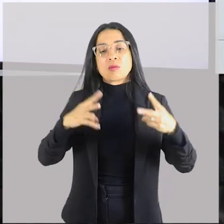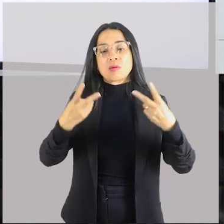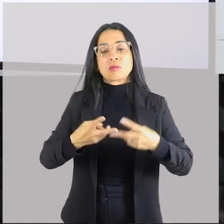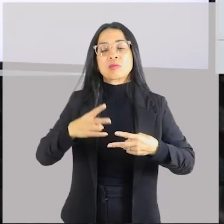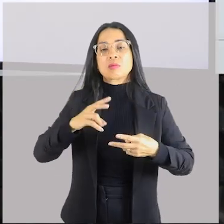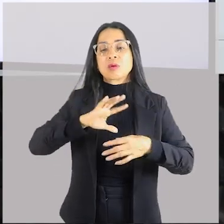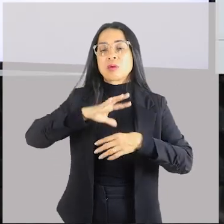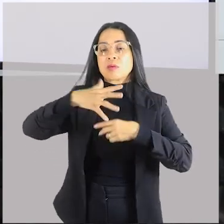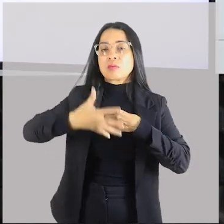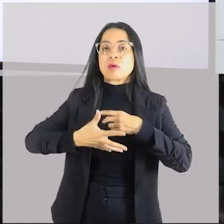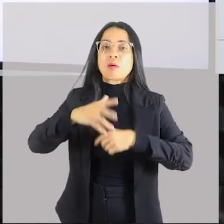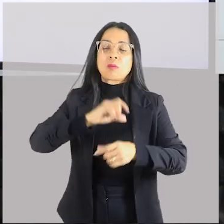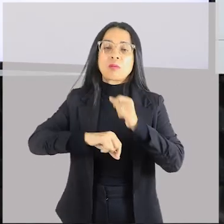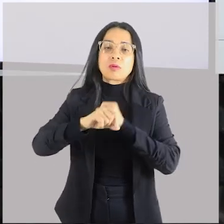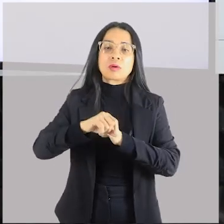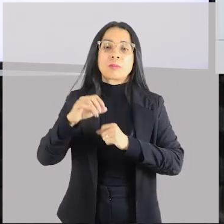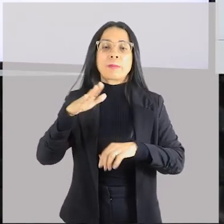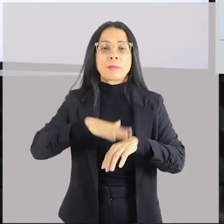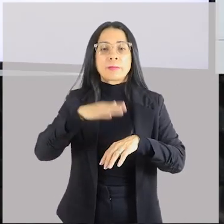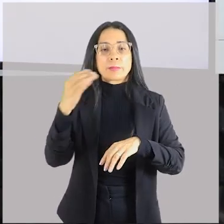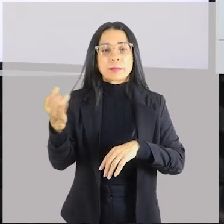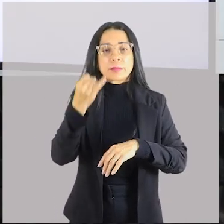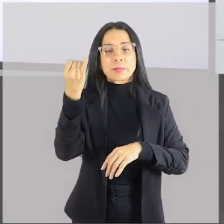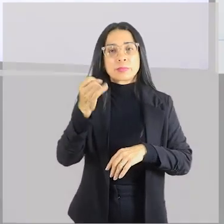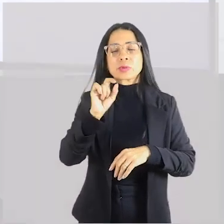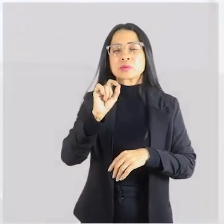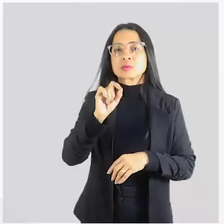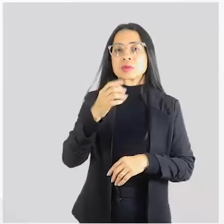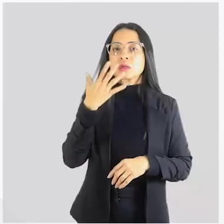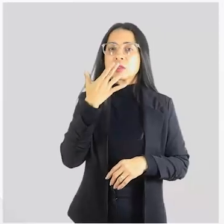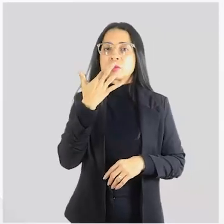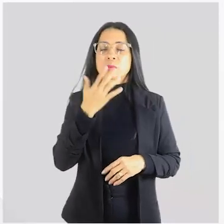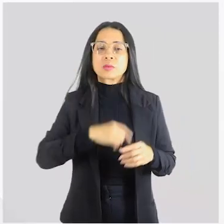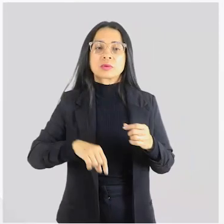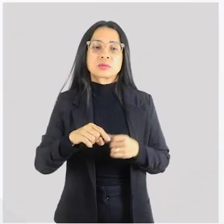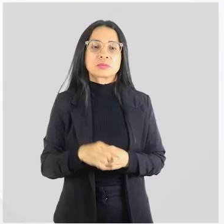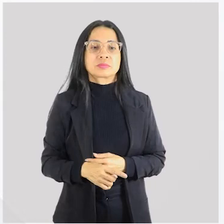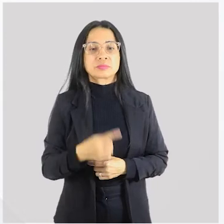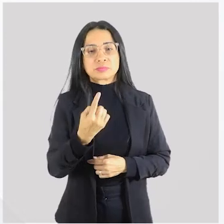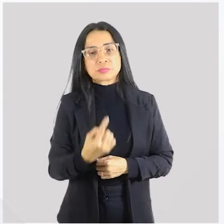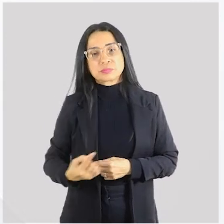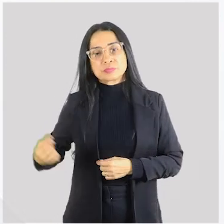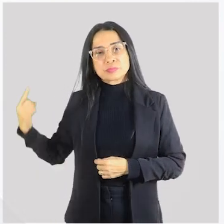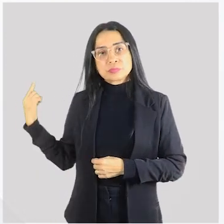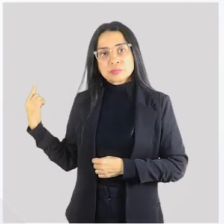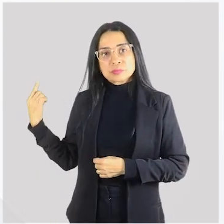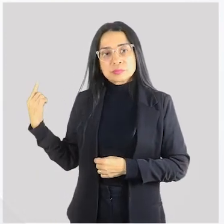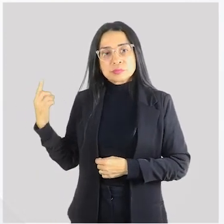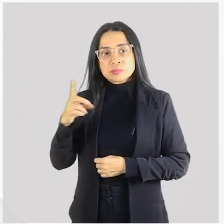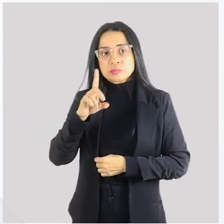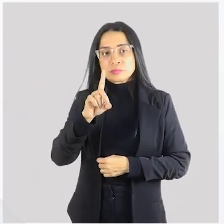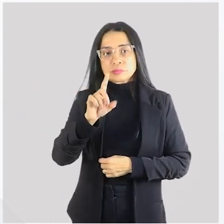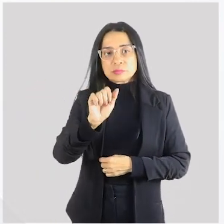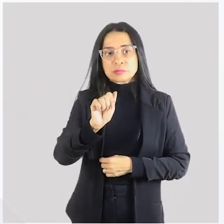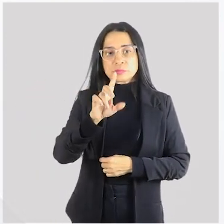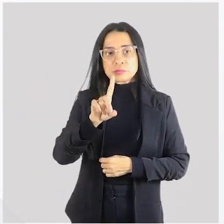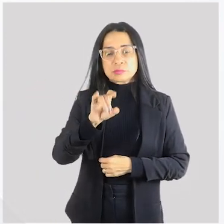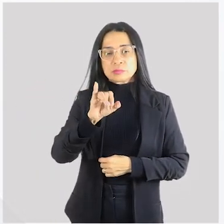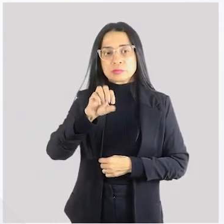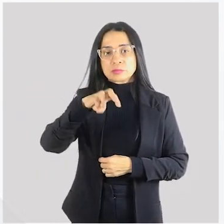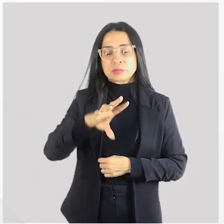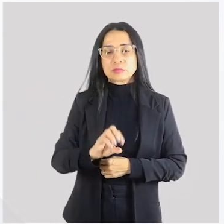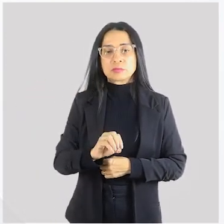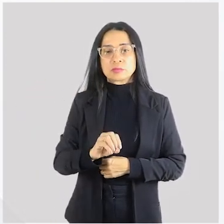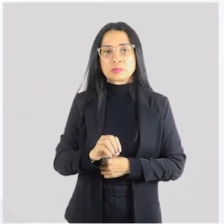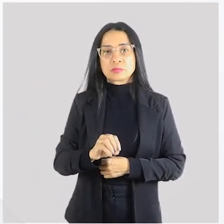forma o que é mais importante são as cores dadaísmo antes de entrar no dadaísmo a gente só vai revisar cubismo